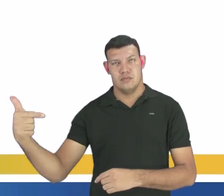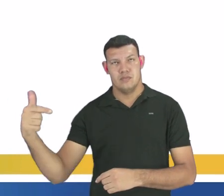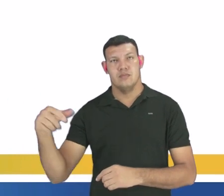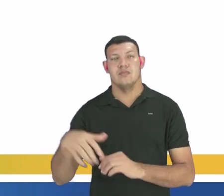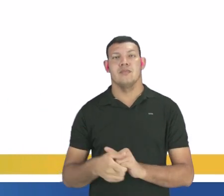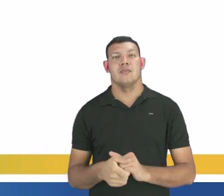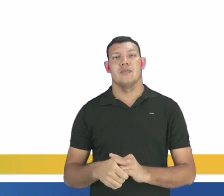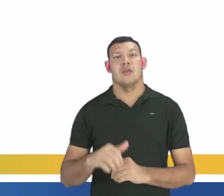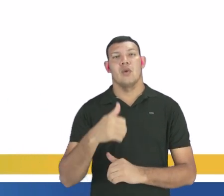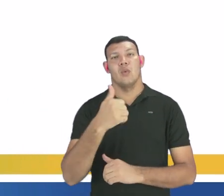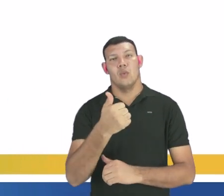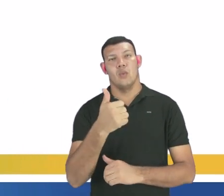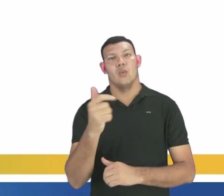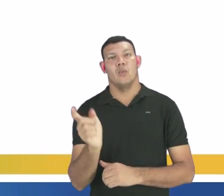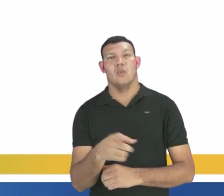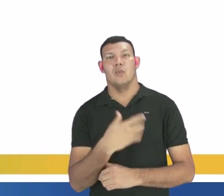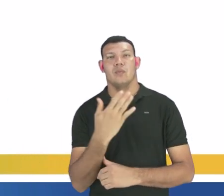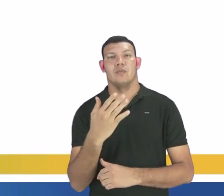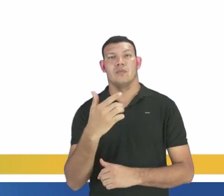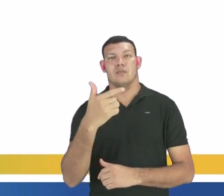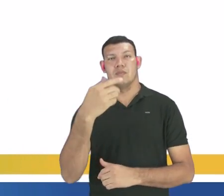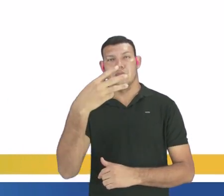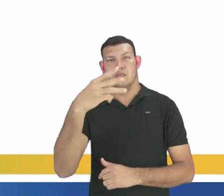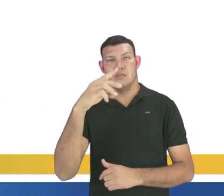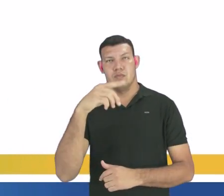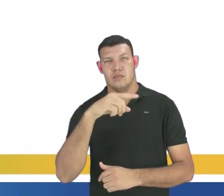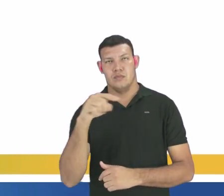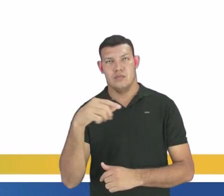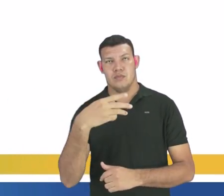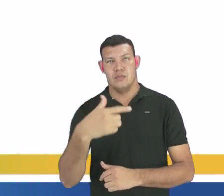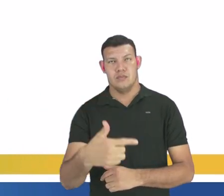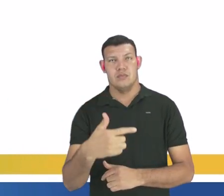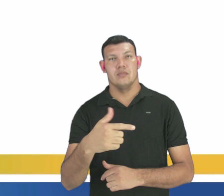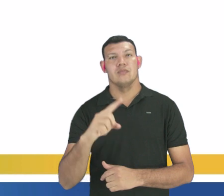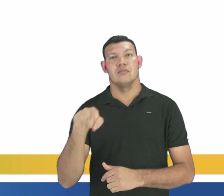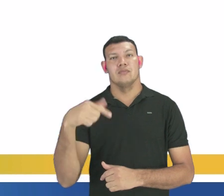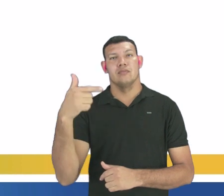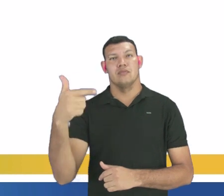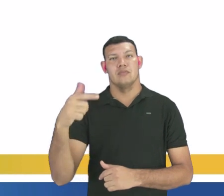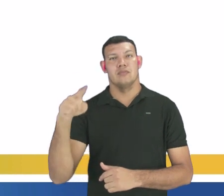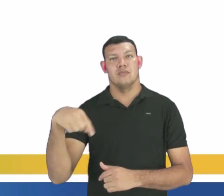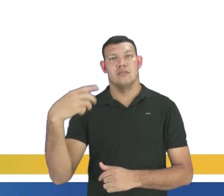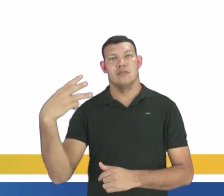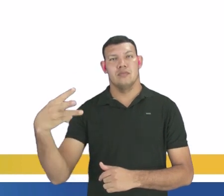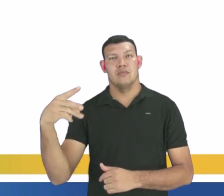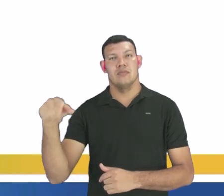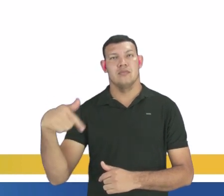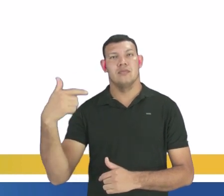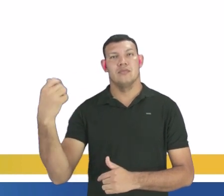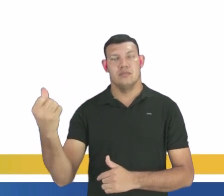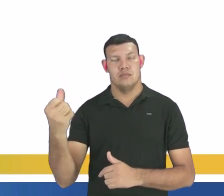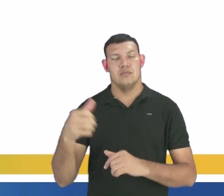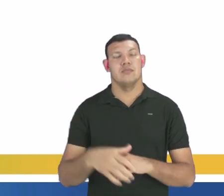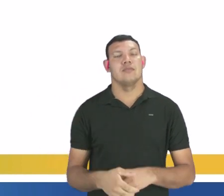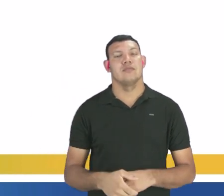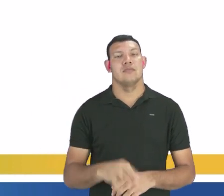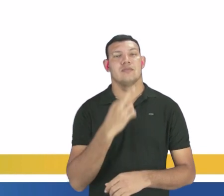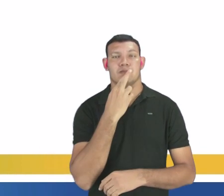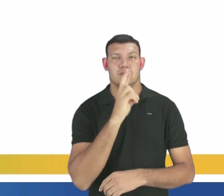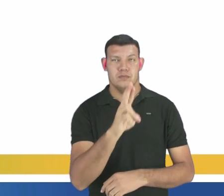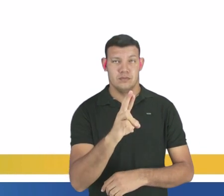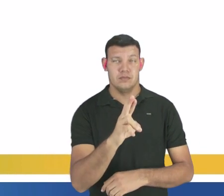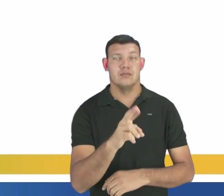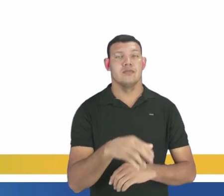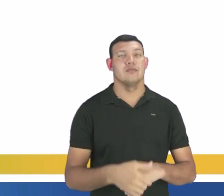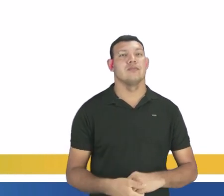números fazem parte das raízes racionais quando eu tiver minha P de Q. Tudo